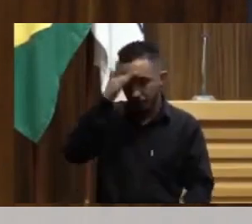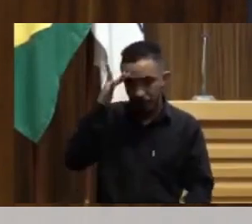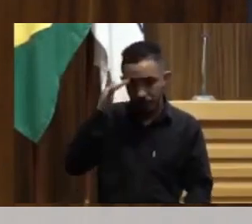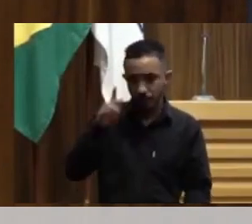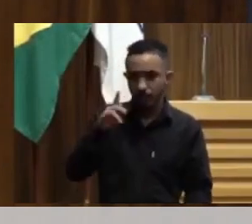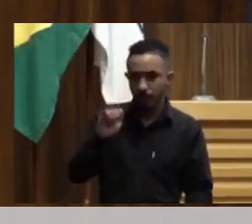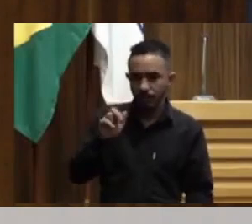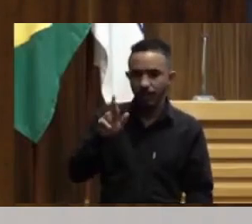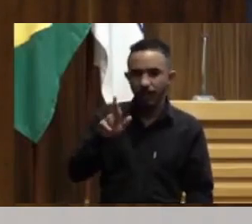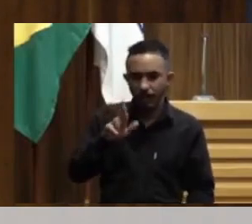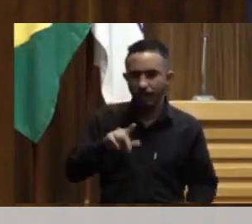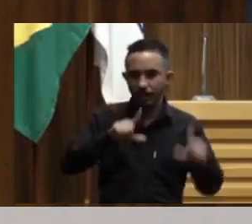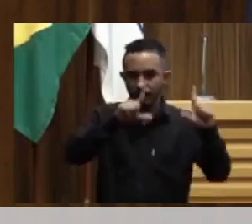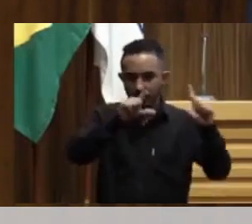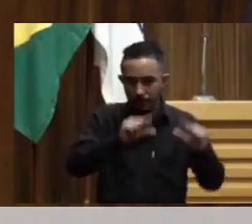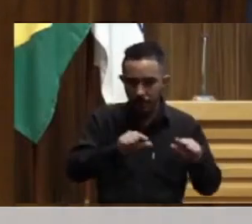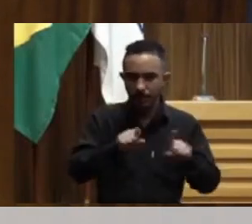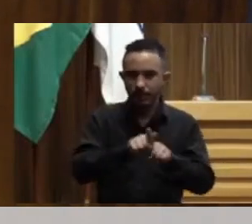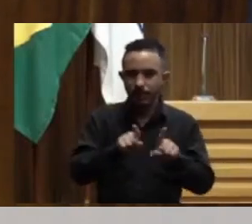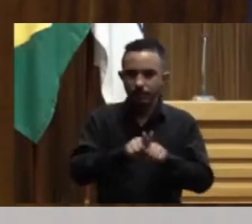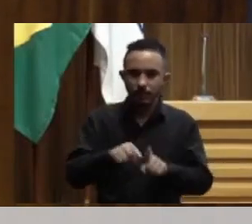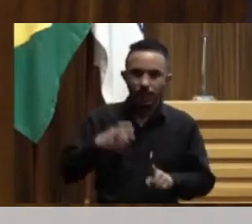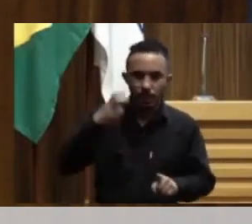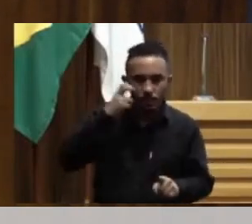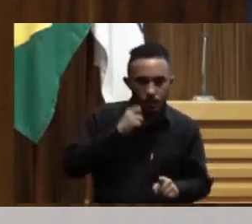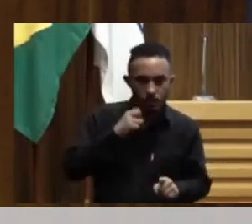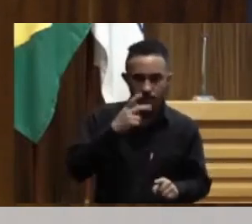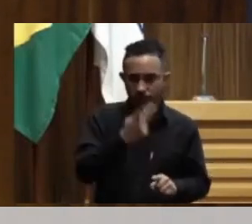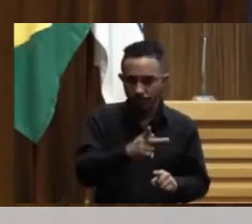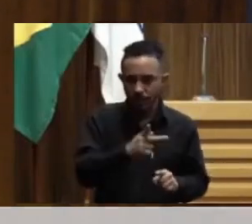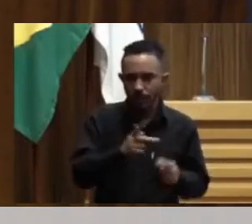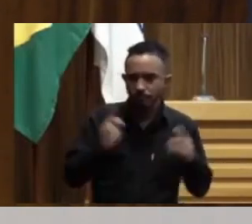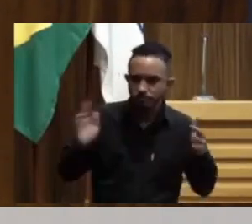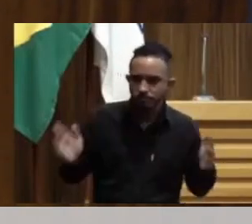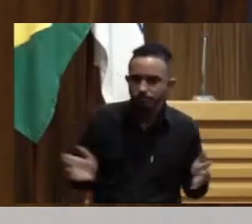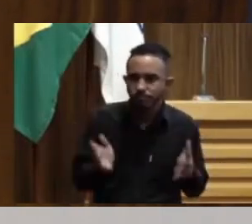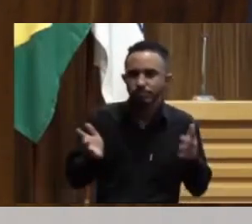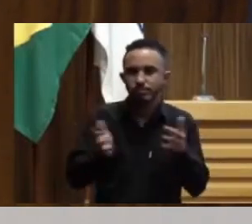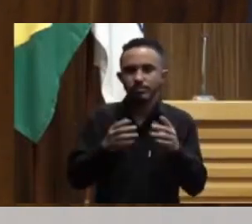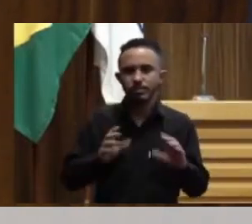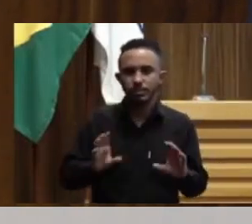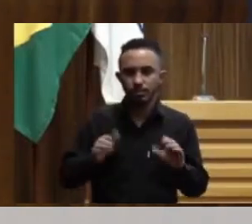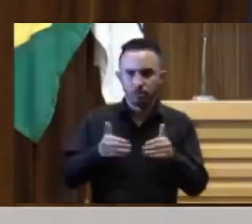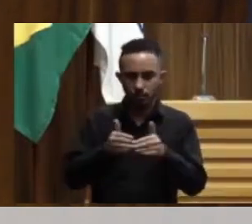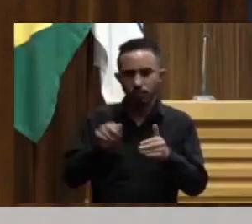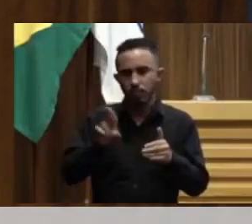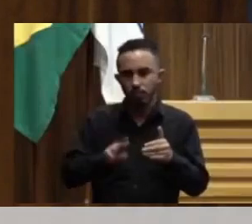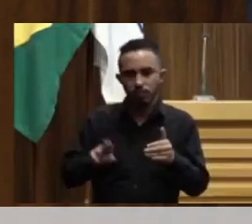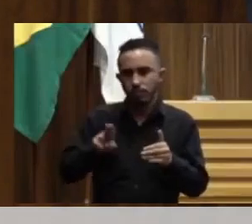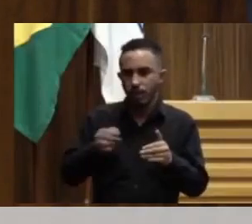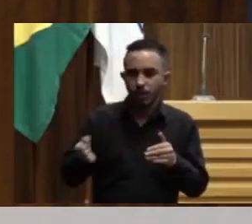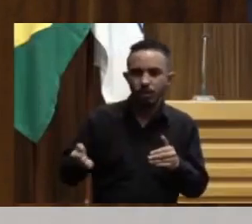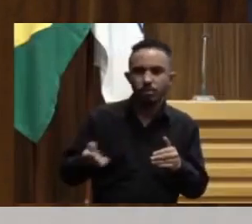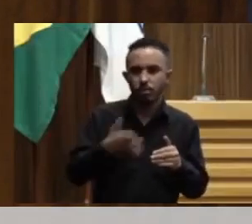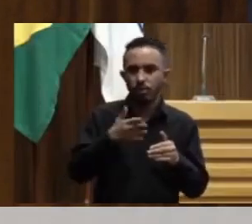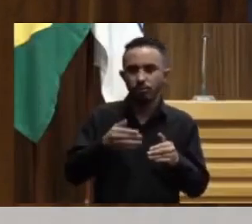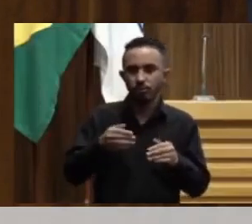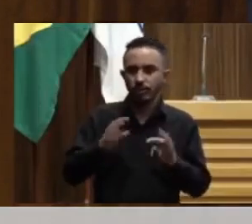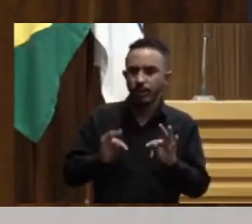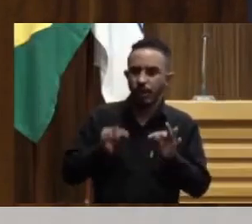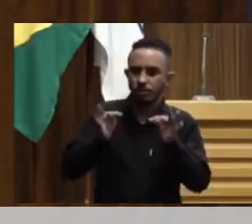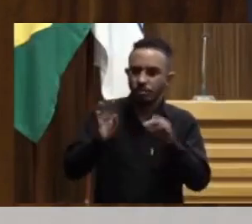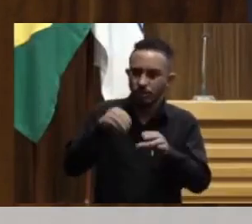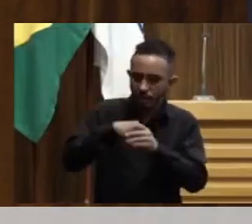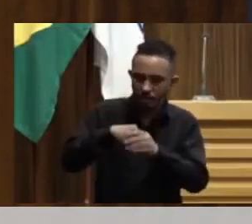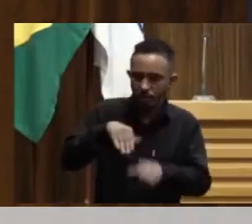jurídica, contribuição social sobre lucro líquido, para estimular a renovar o parque industrial